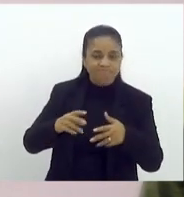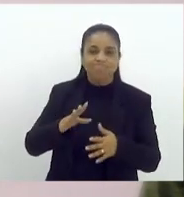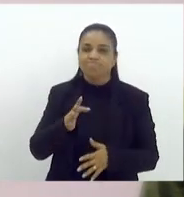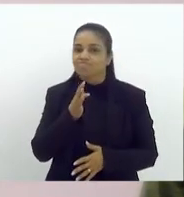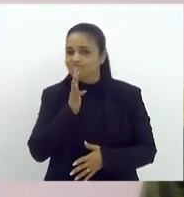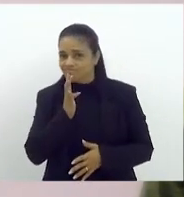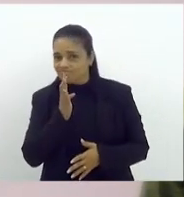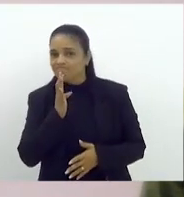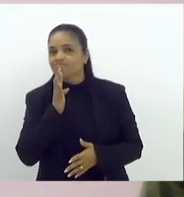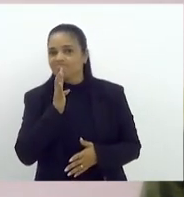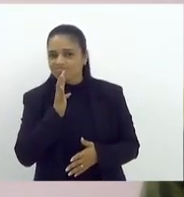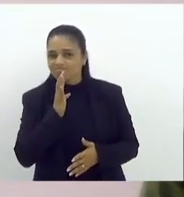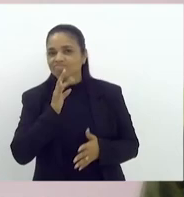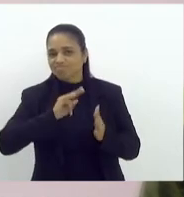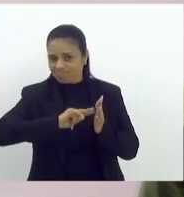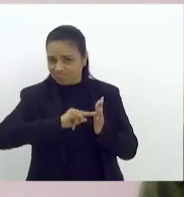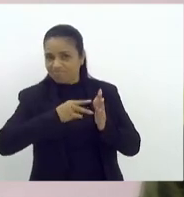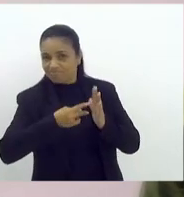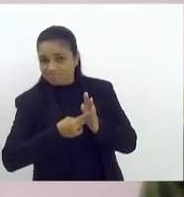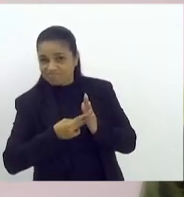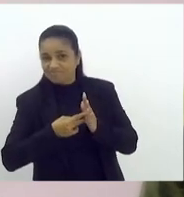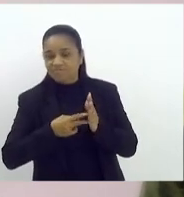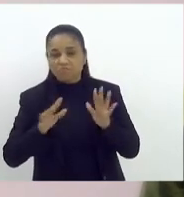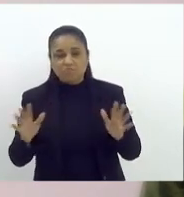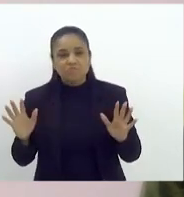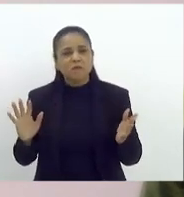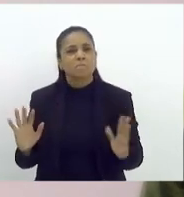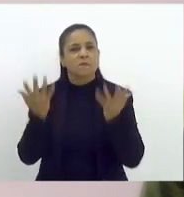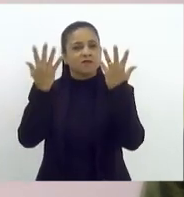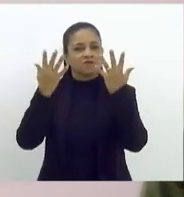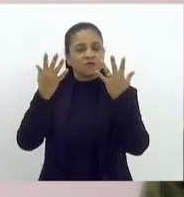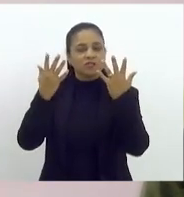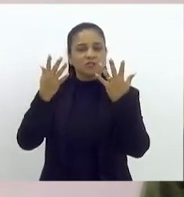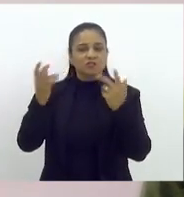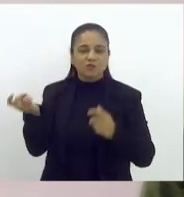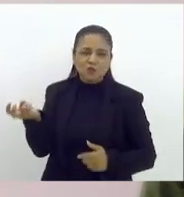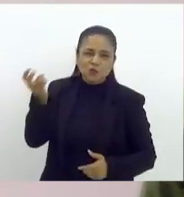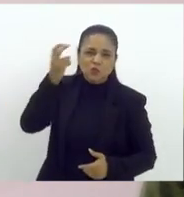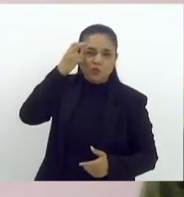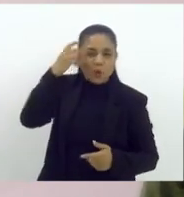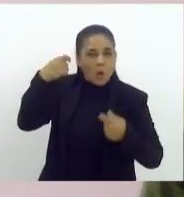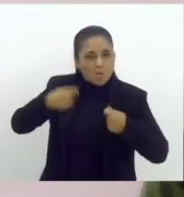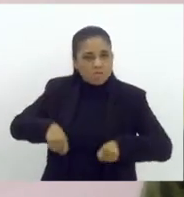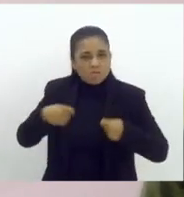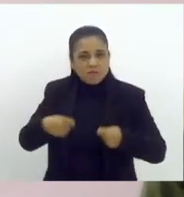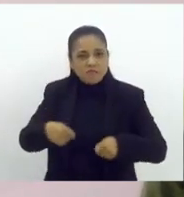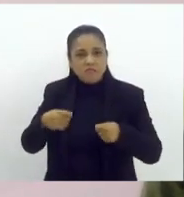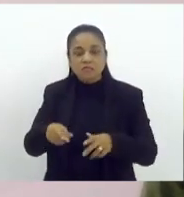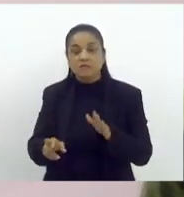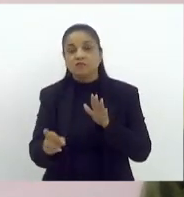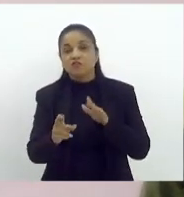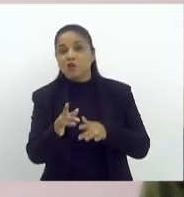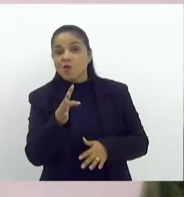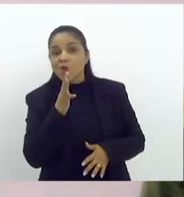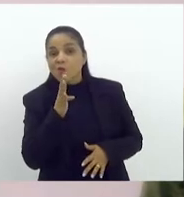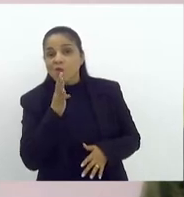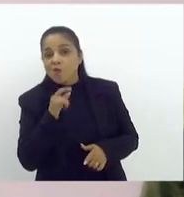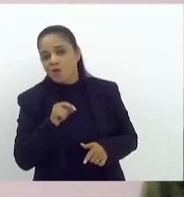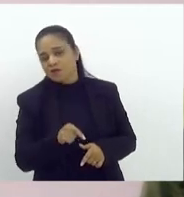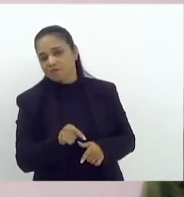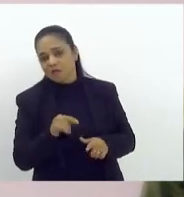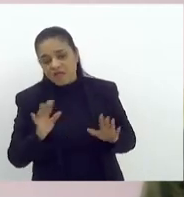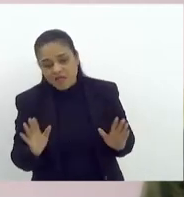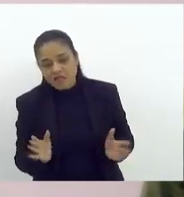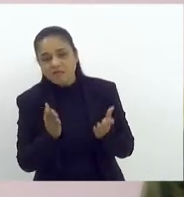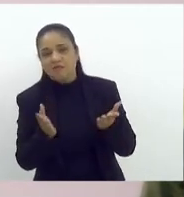e as manifestações culturais precisam de fomento precisam de reconhecimento e